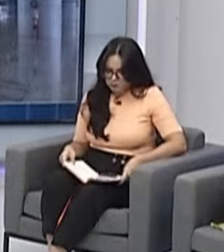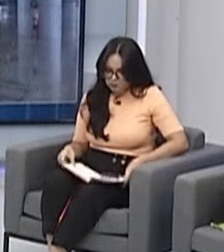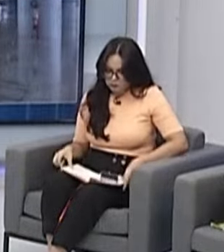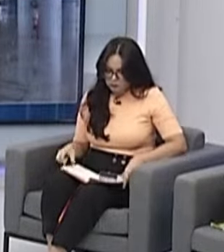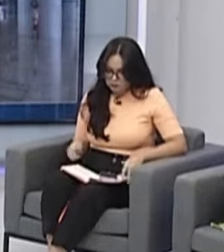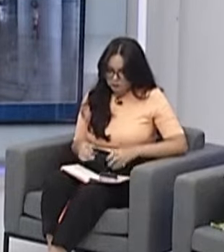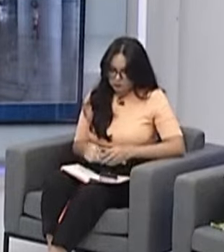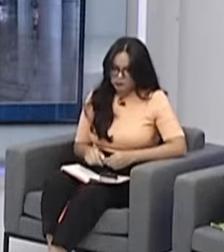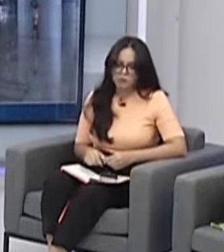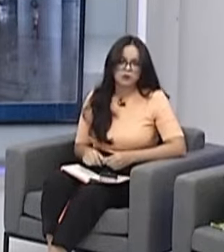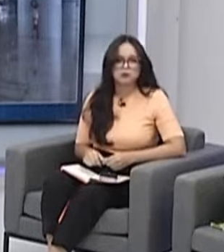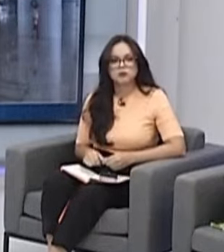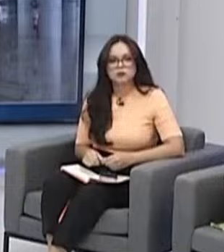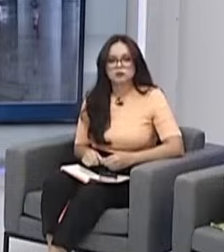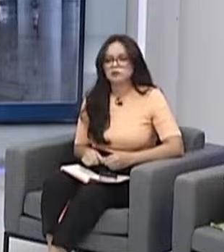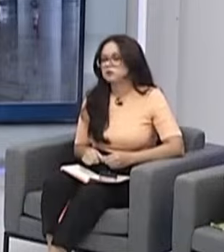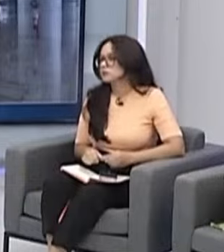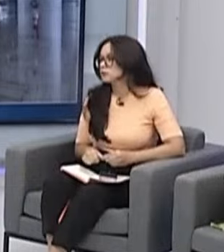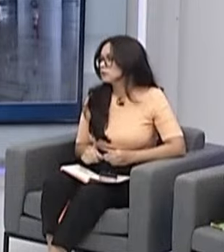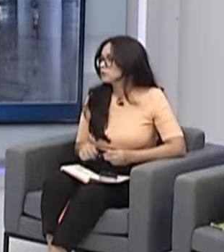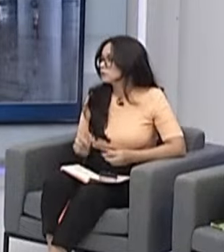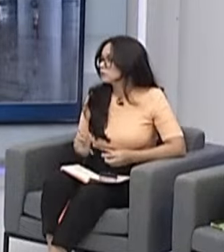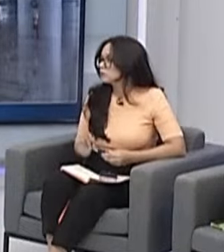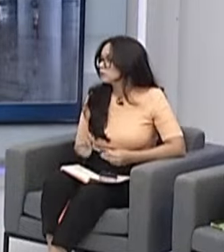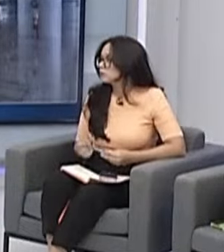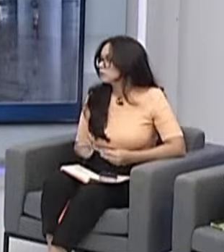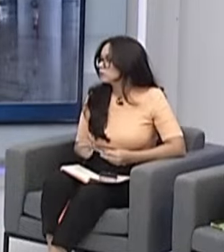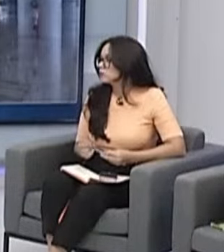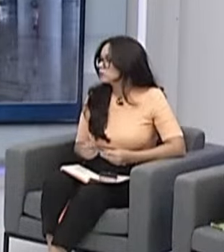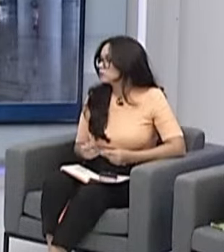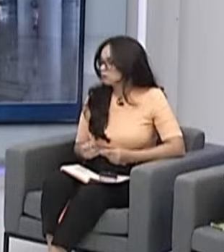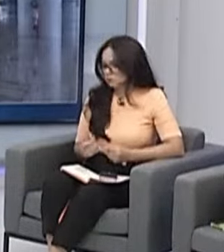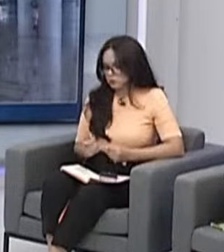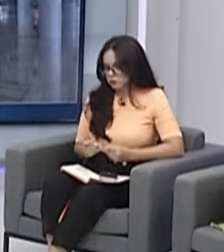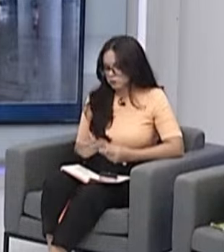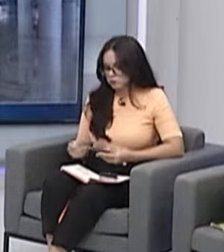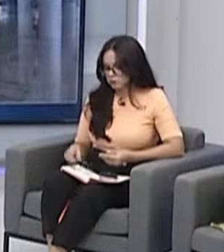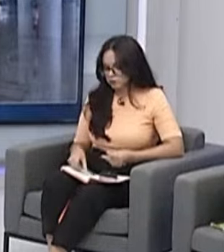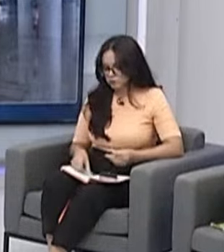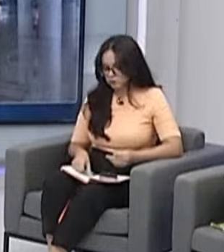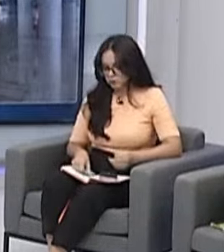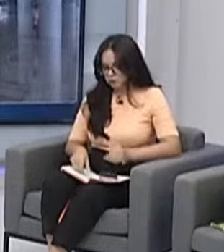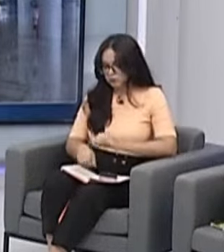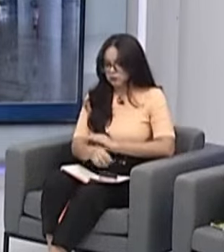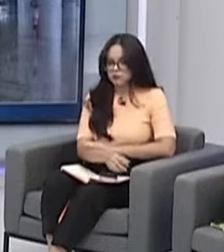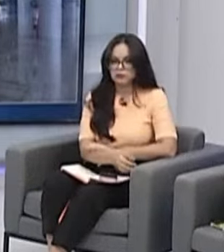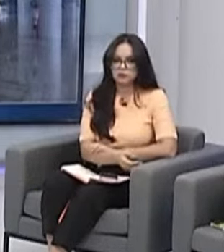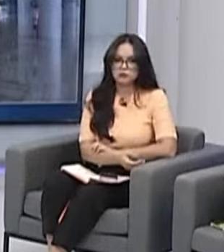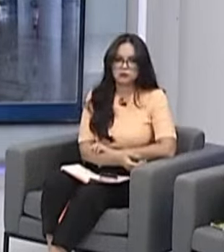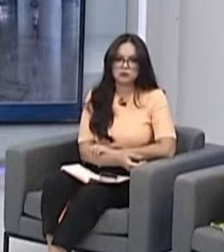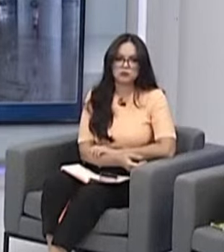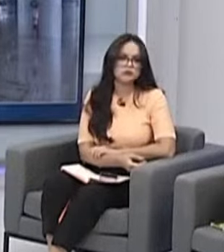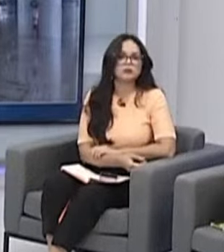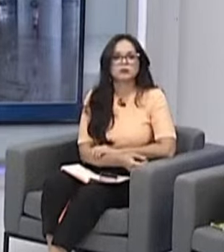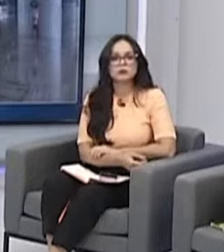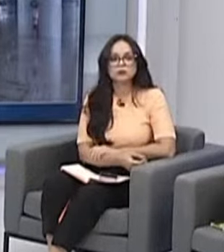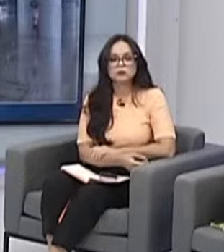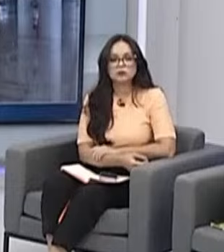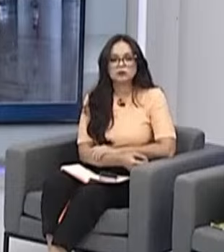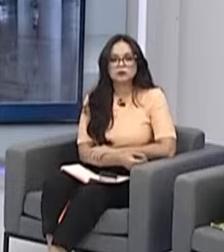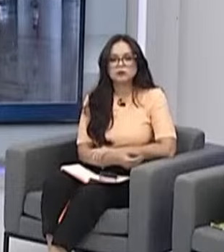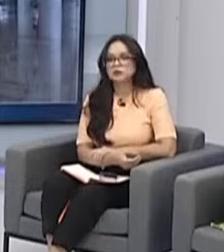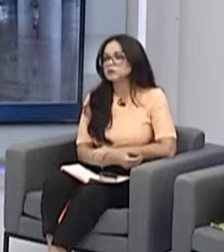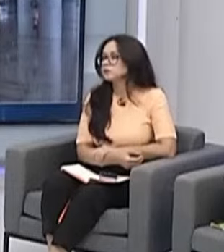Lula no momento de que distensiona essa relação com os militares. E a história está provando de